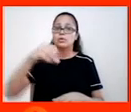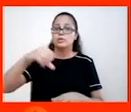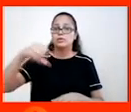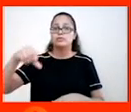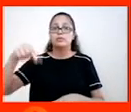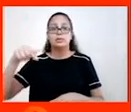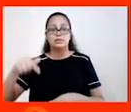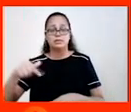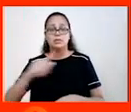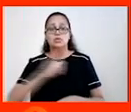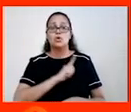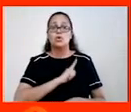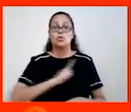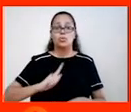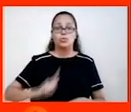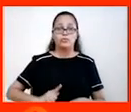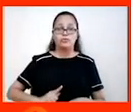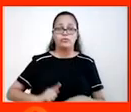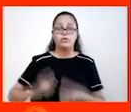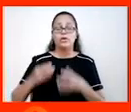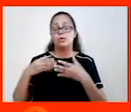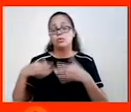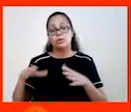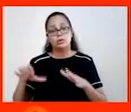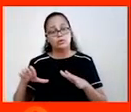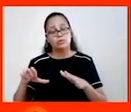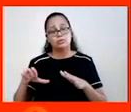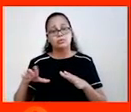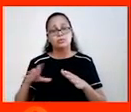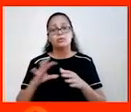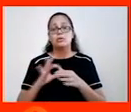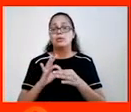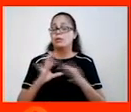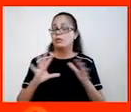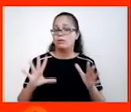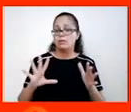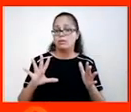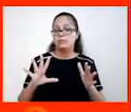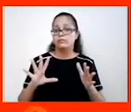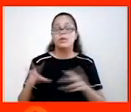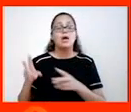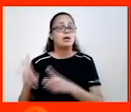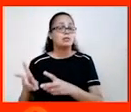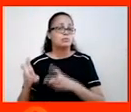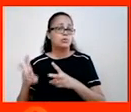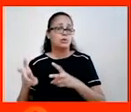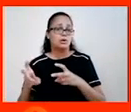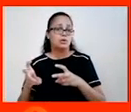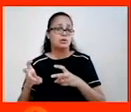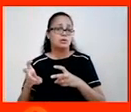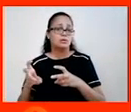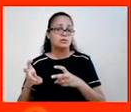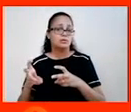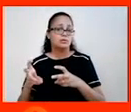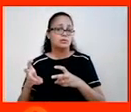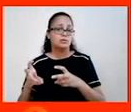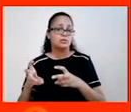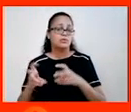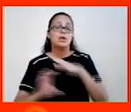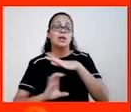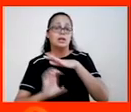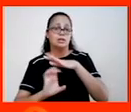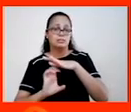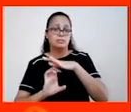o governo permitiu que a exploração das refinarias a exploração de petróleo nas refinarias fosse